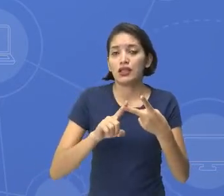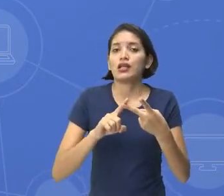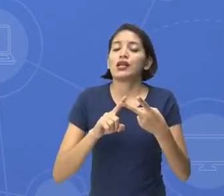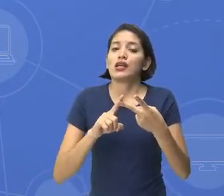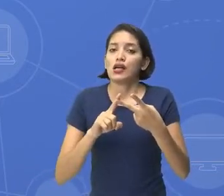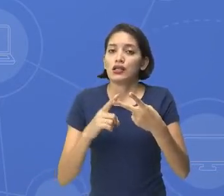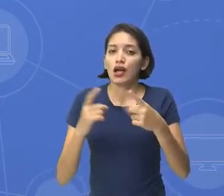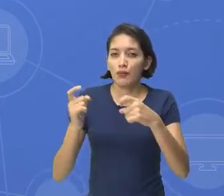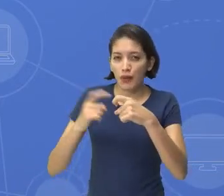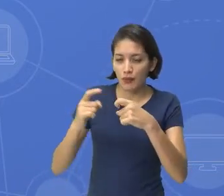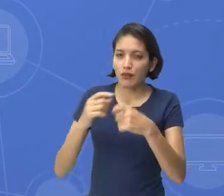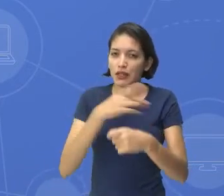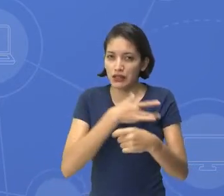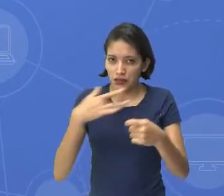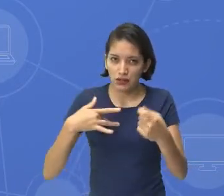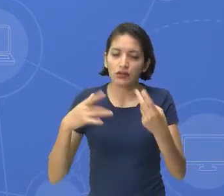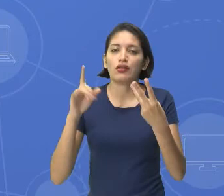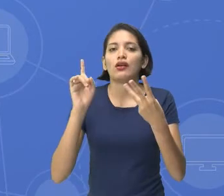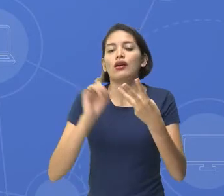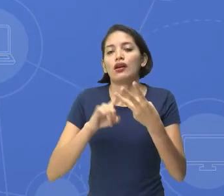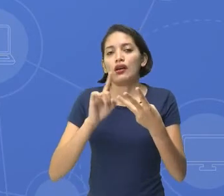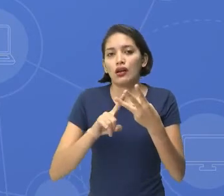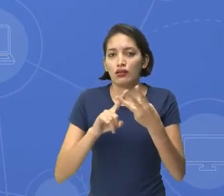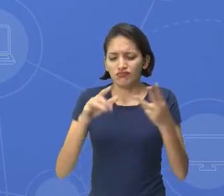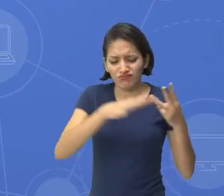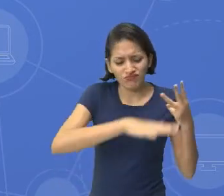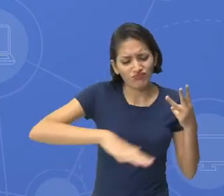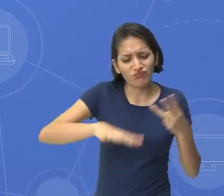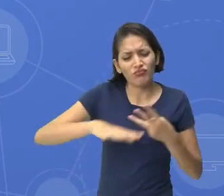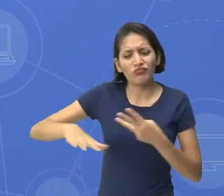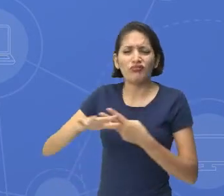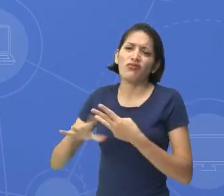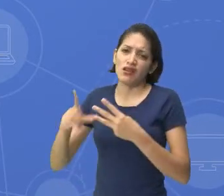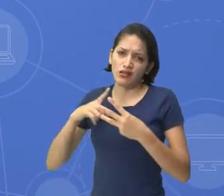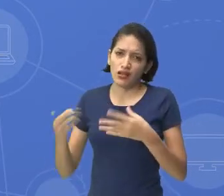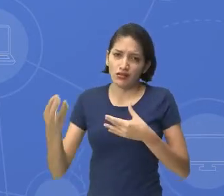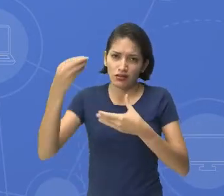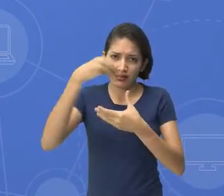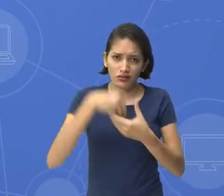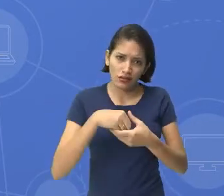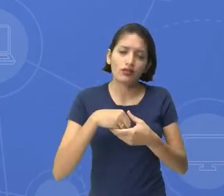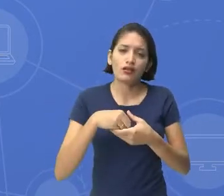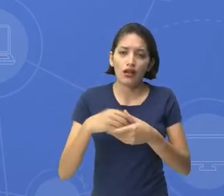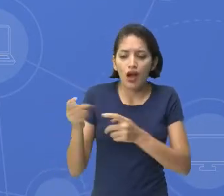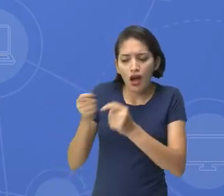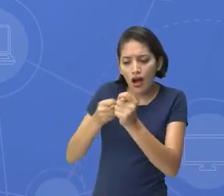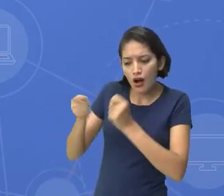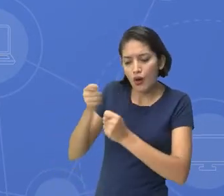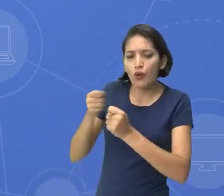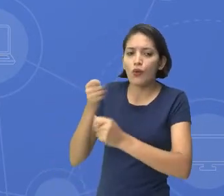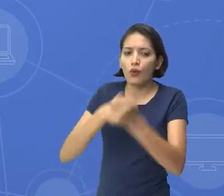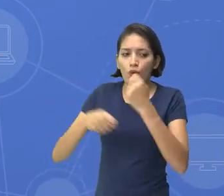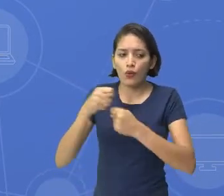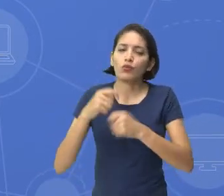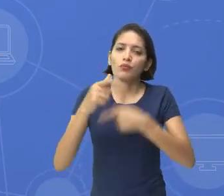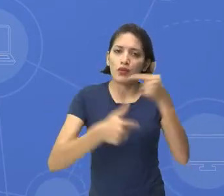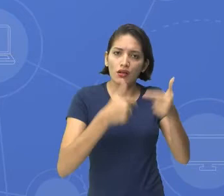da sociedade, que entra no campo... Em vários campos ela está presente, da produção, da economia,